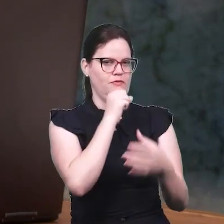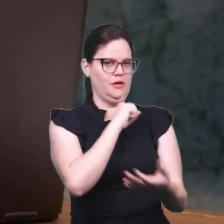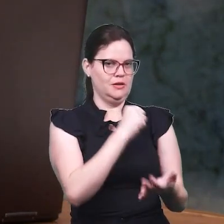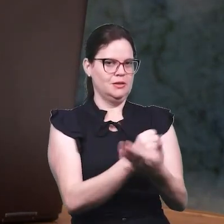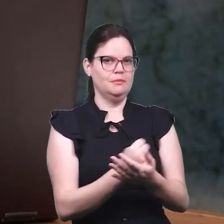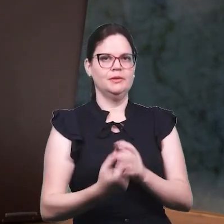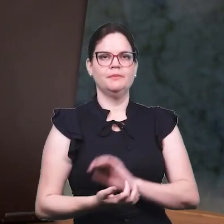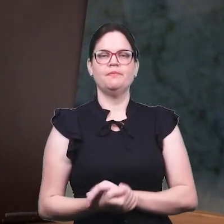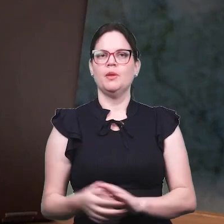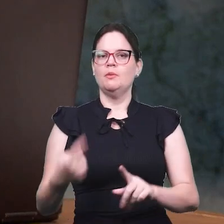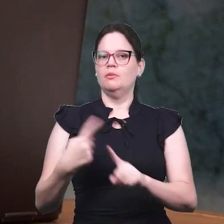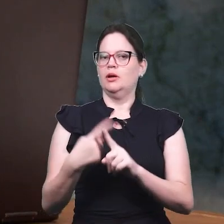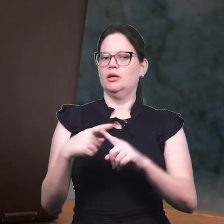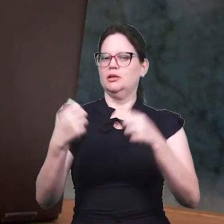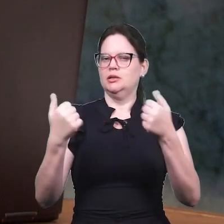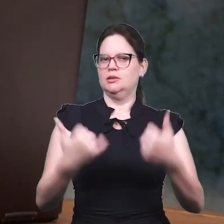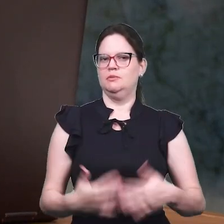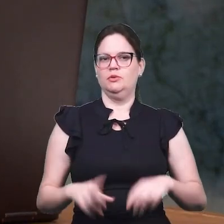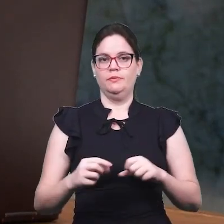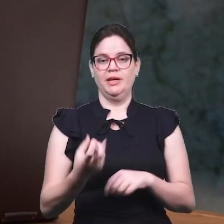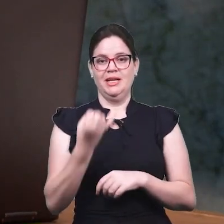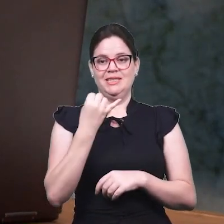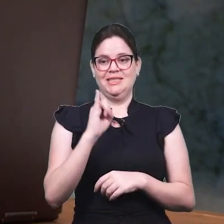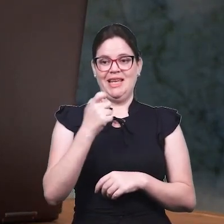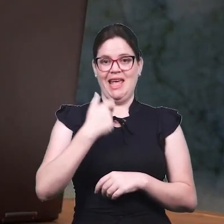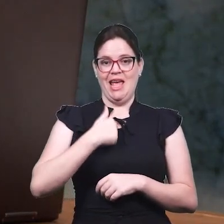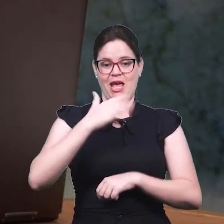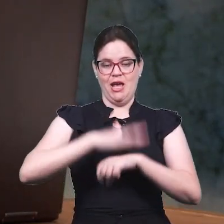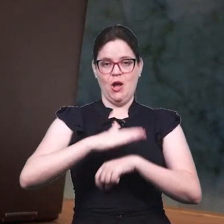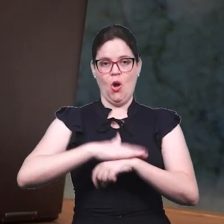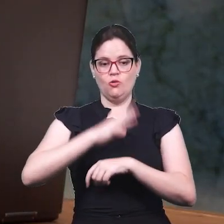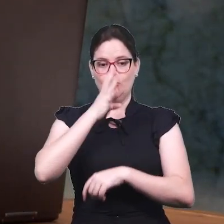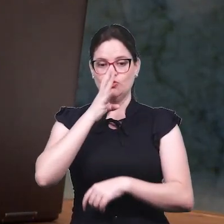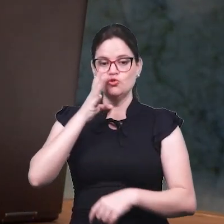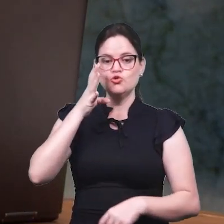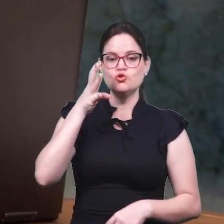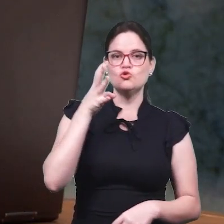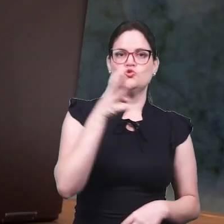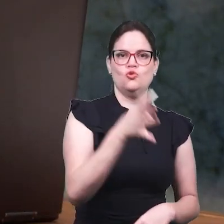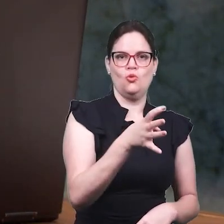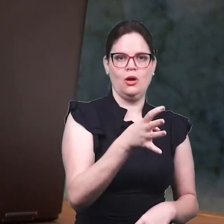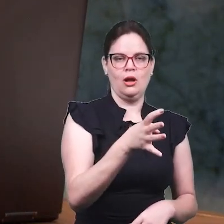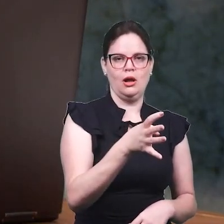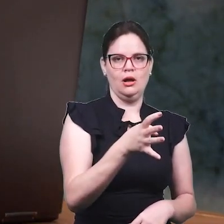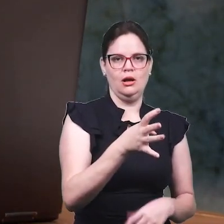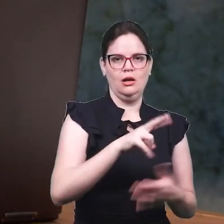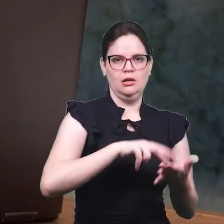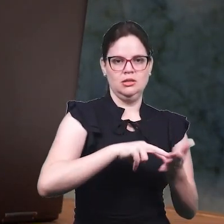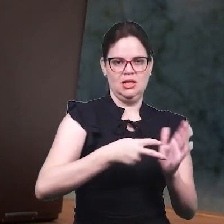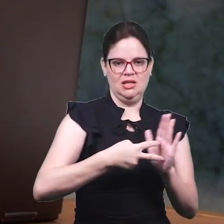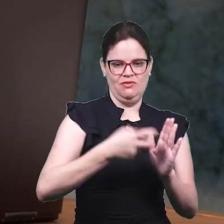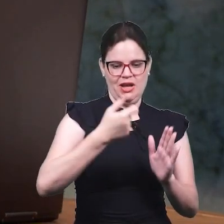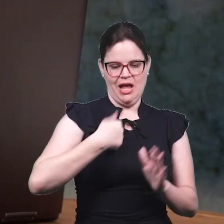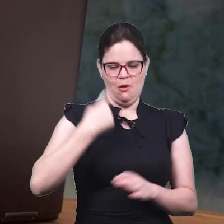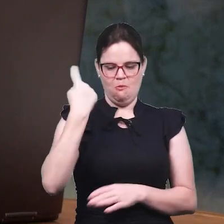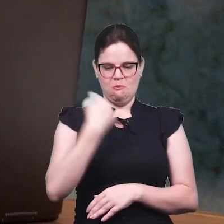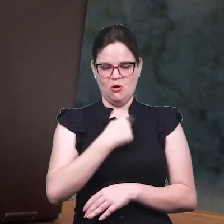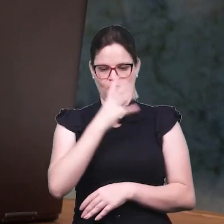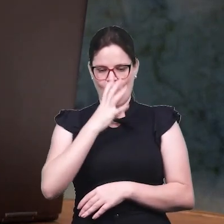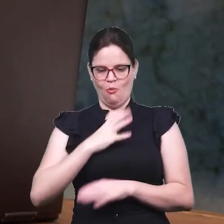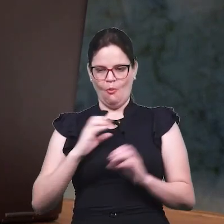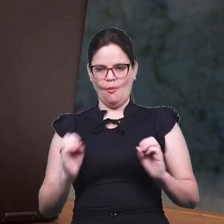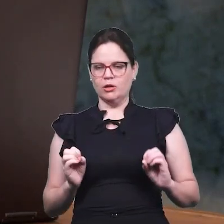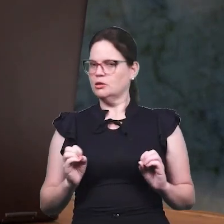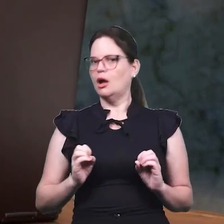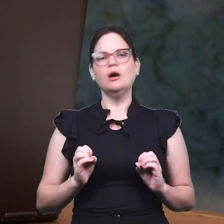nós julgamos alguma coisa, o fato de nós julgarmos não nos isenta de sermos julgados